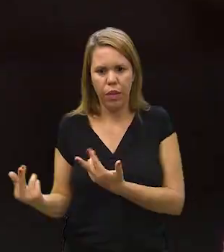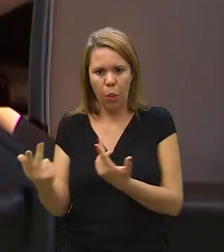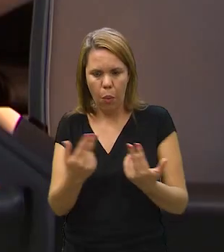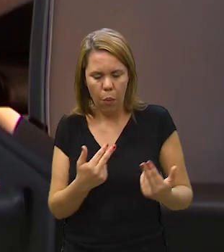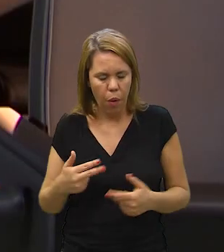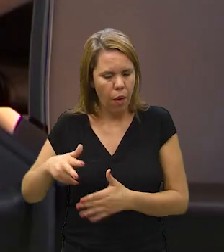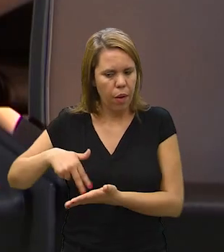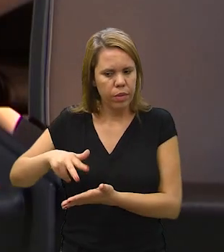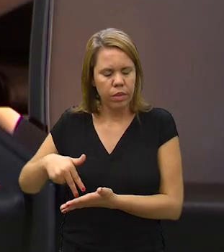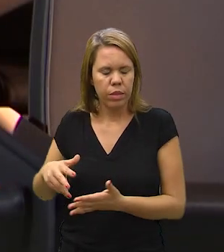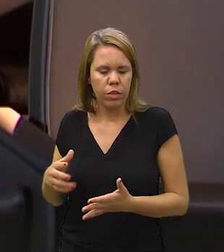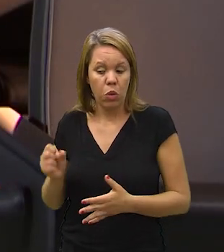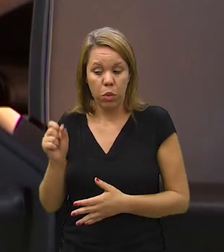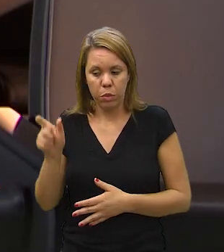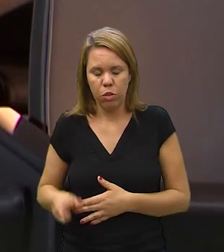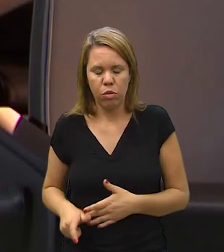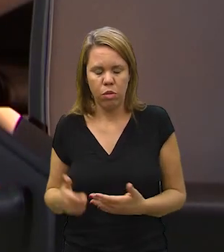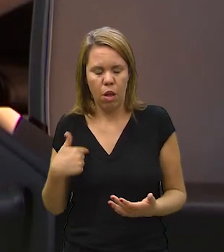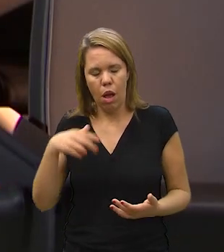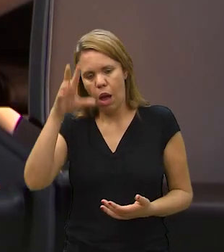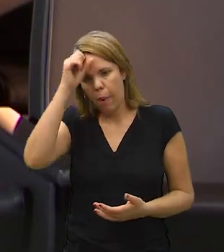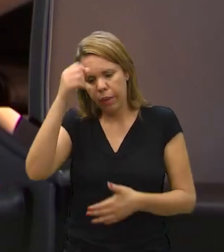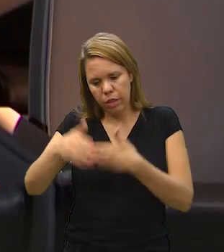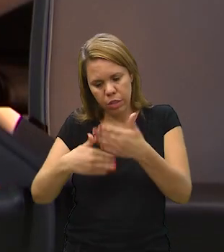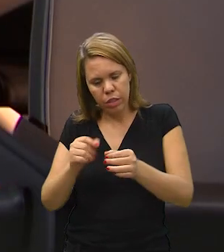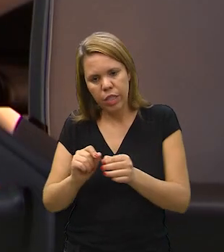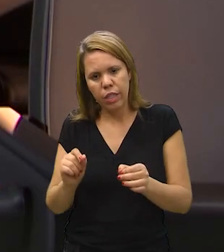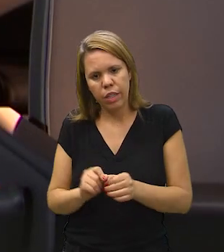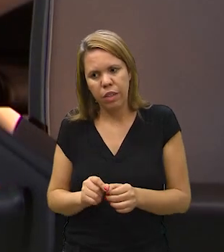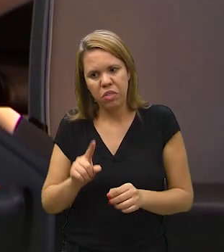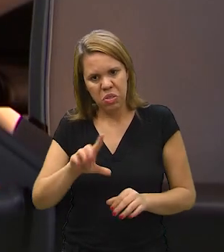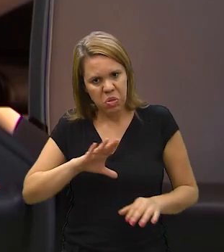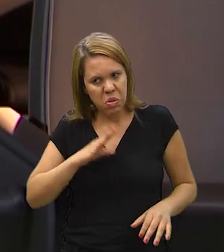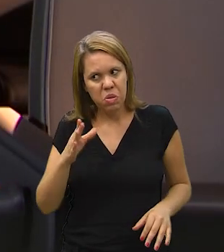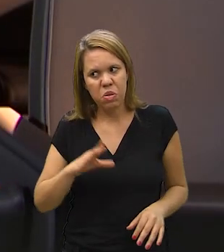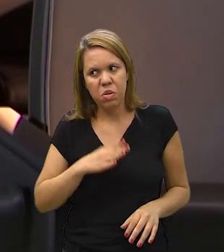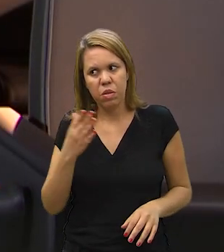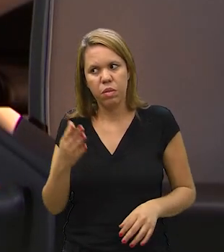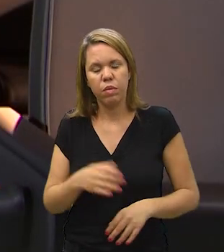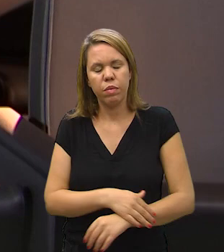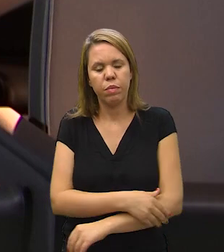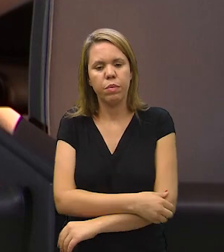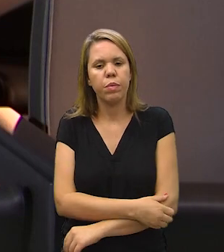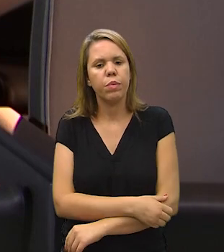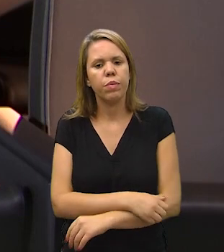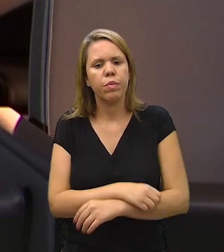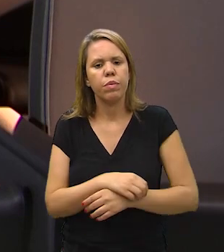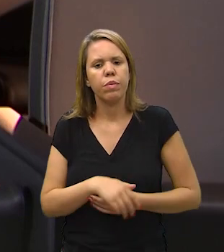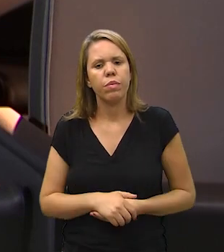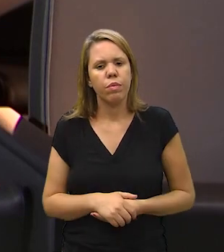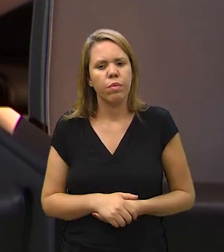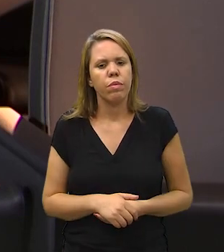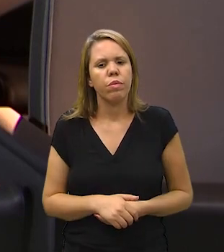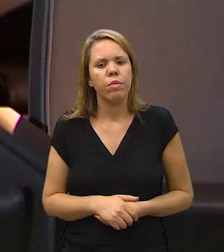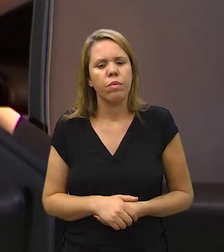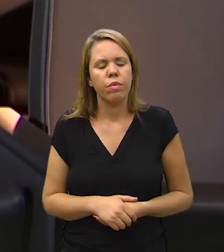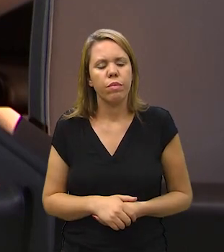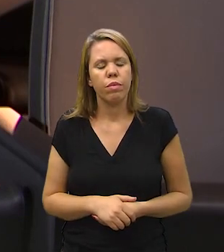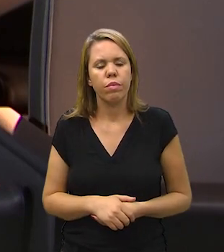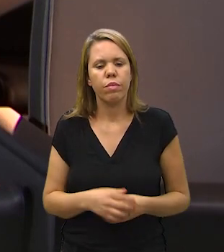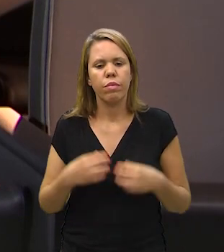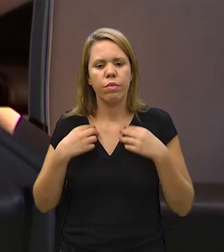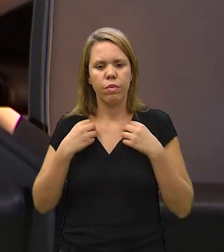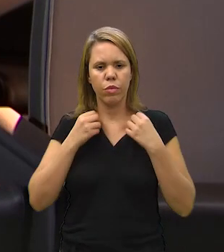meio aprendendo enquanto a gente fazia. Vocês são ousados. Foram ousados.